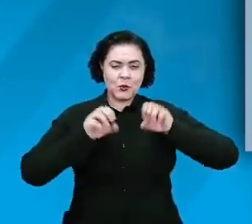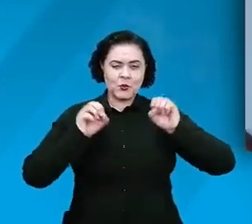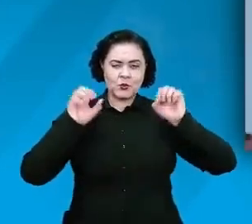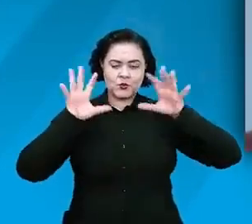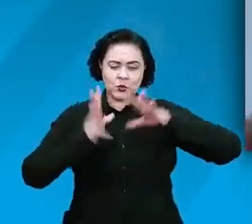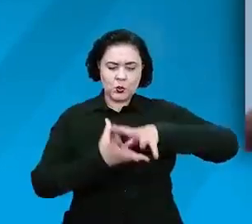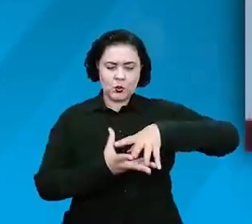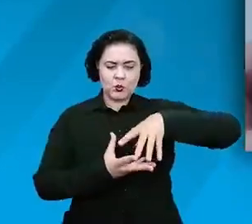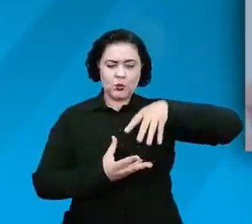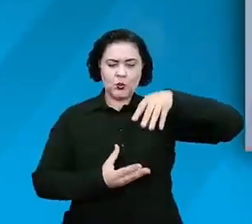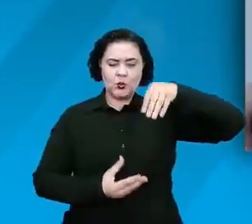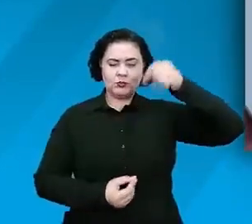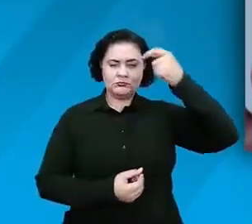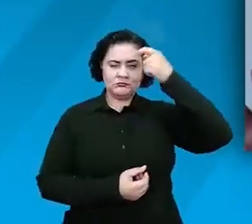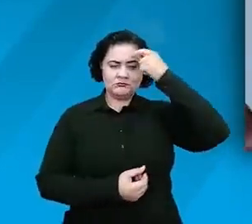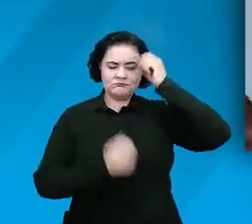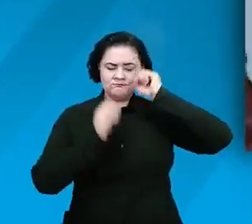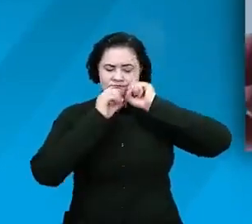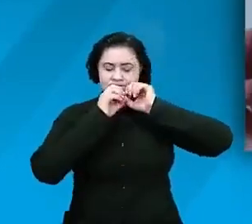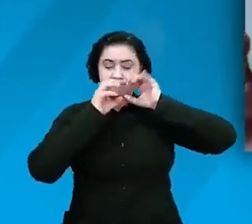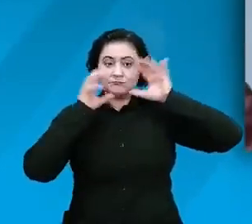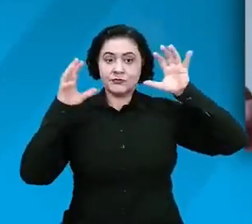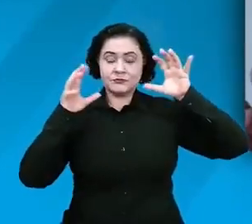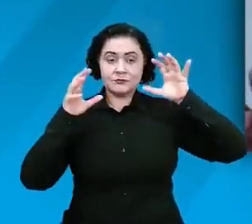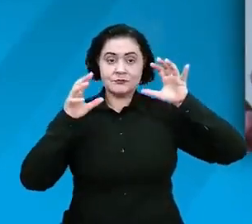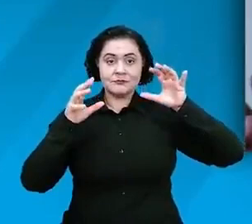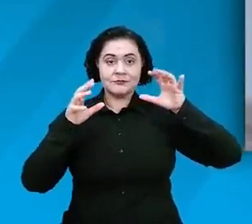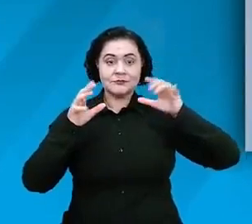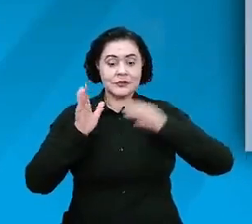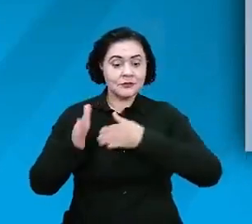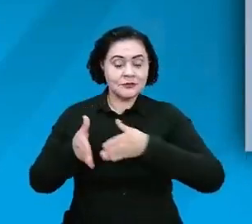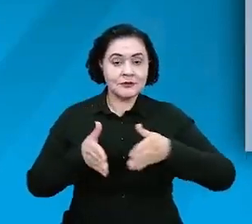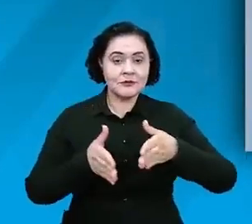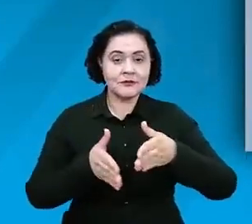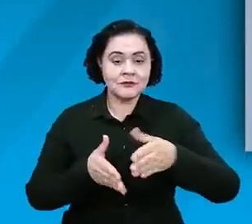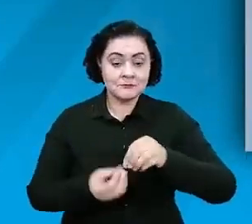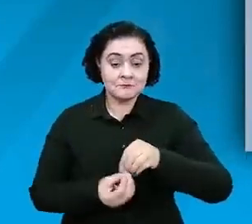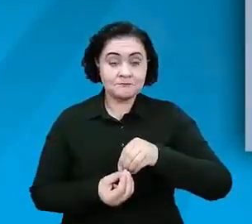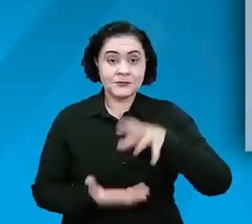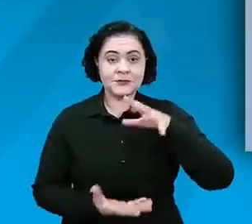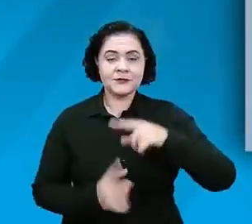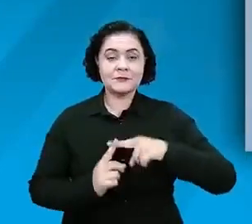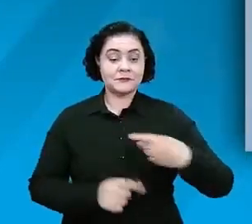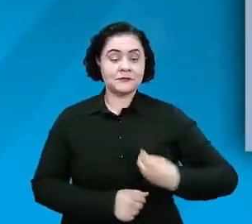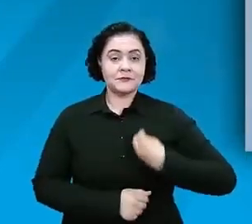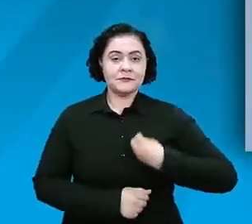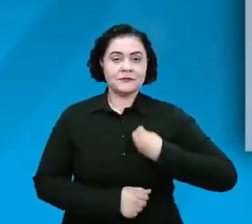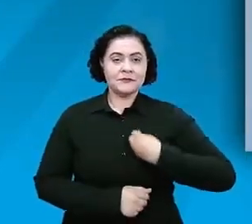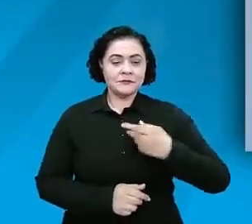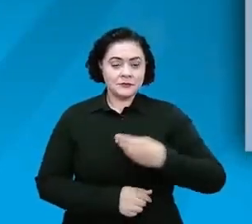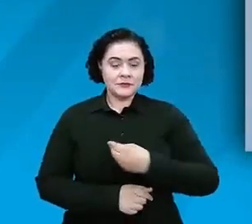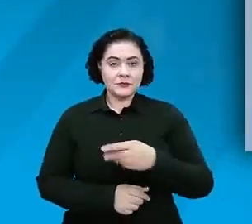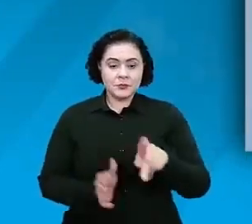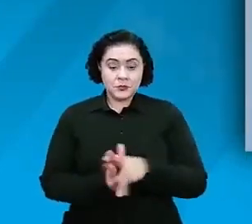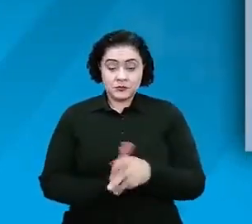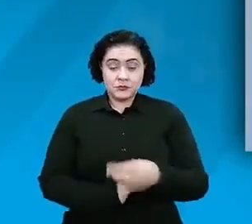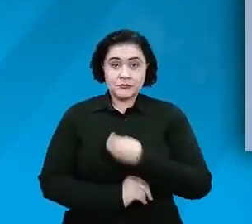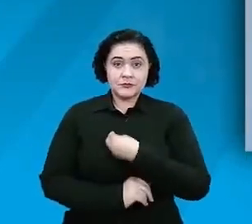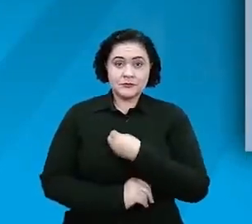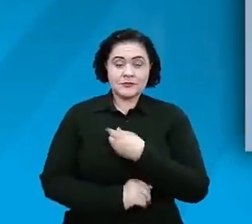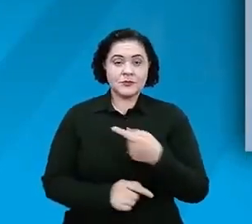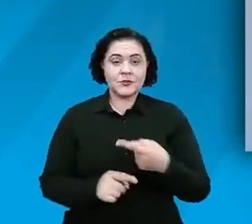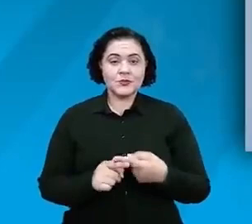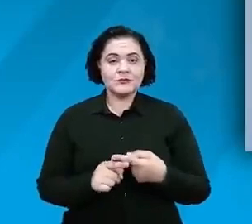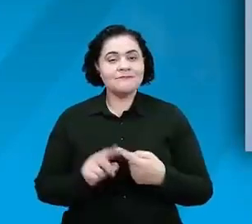mente aparecem nesse caminho e, em virtude da presença deles nas nossas vidas, eles